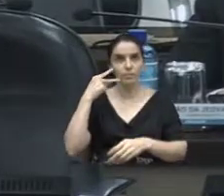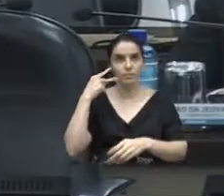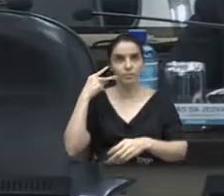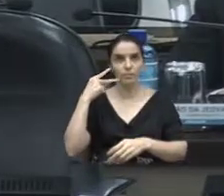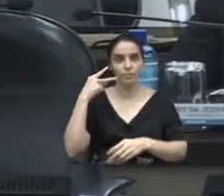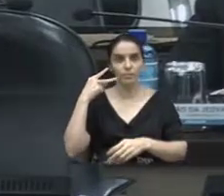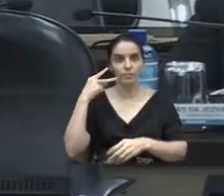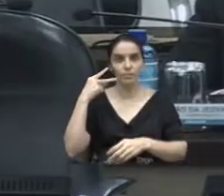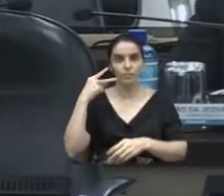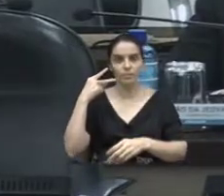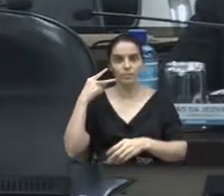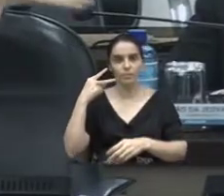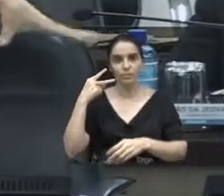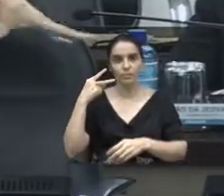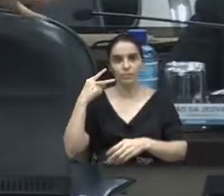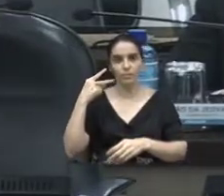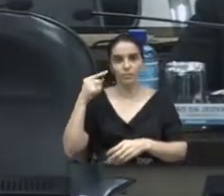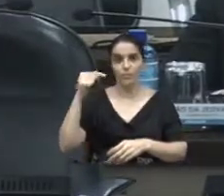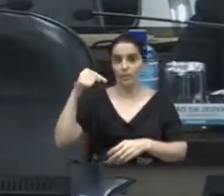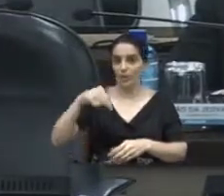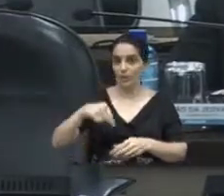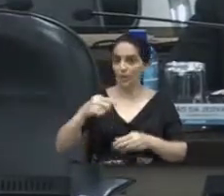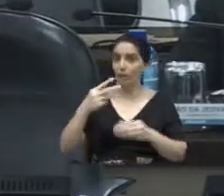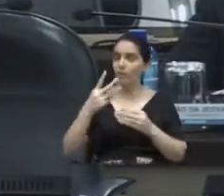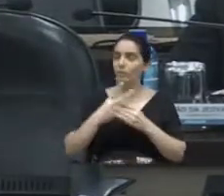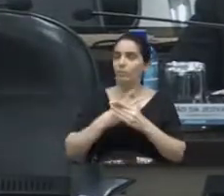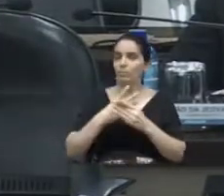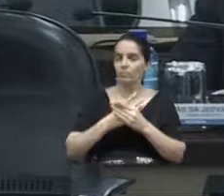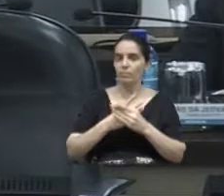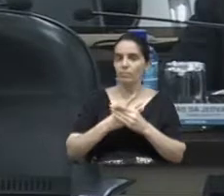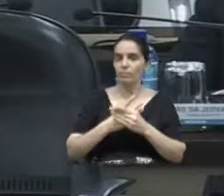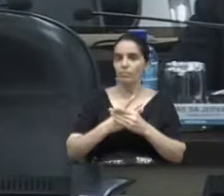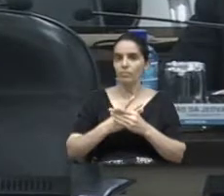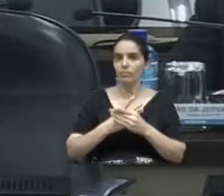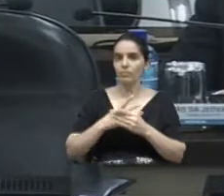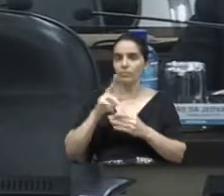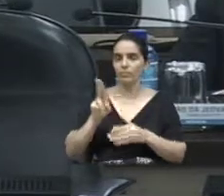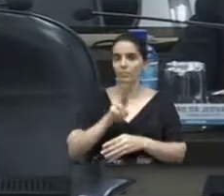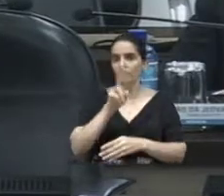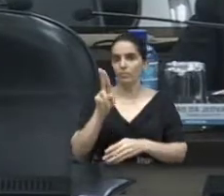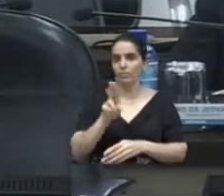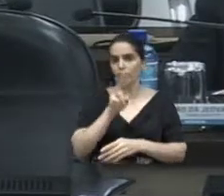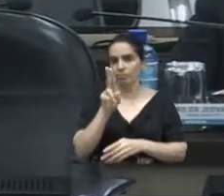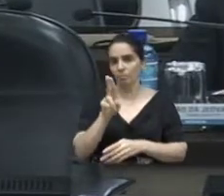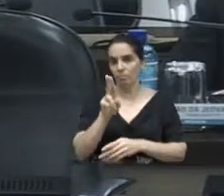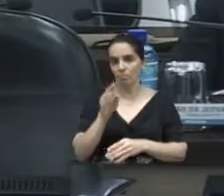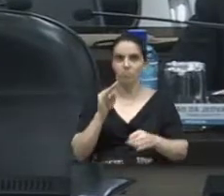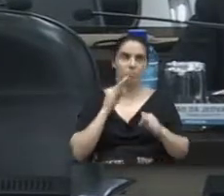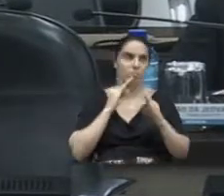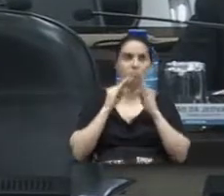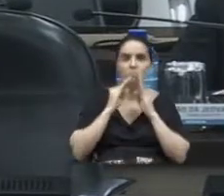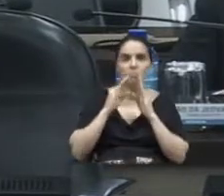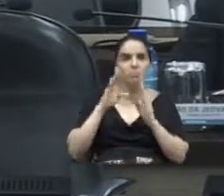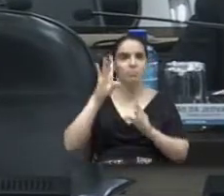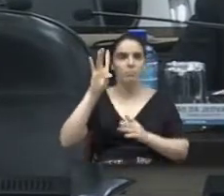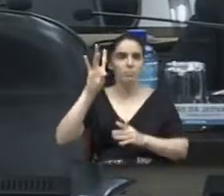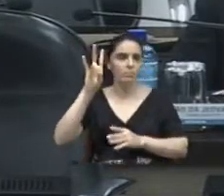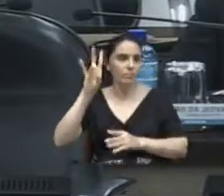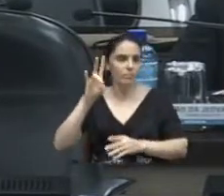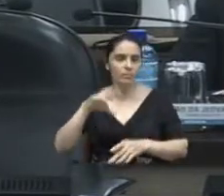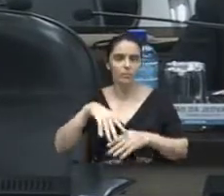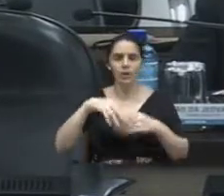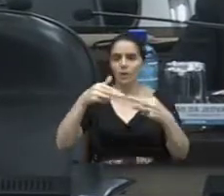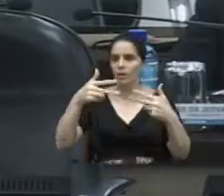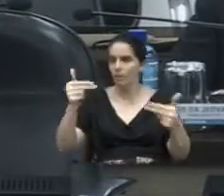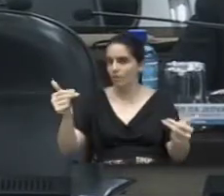todos os vereadores que estão aqui e que fazem a utilização de redes sociais foram marcados na postagem